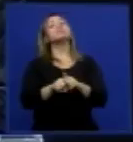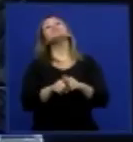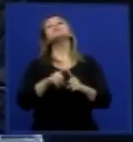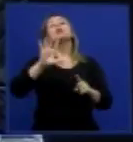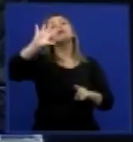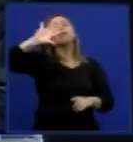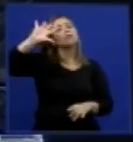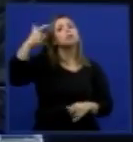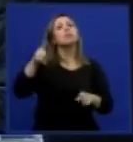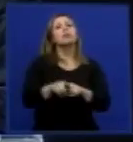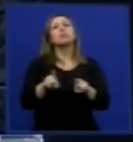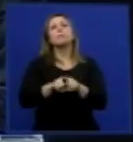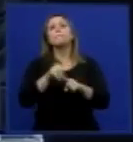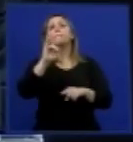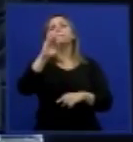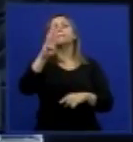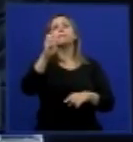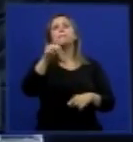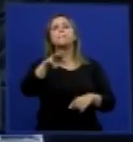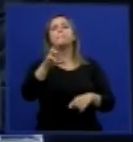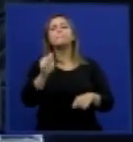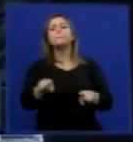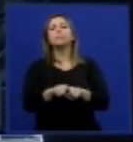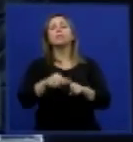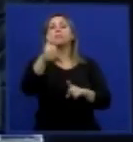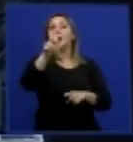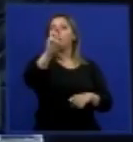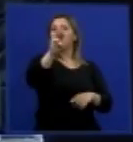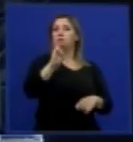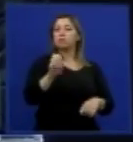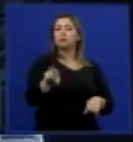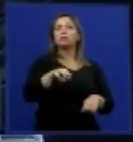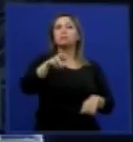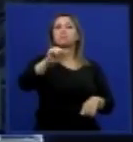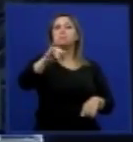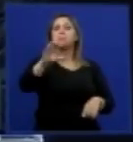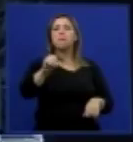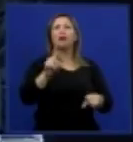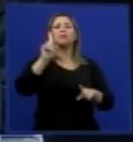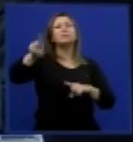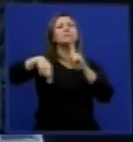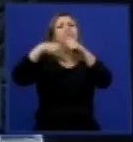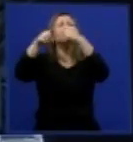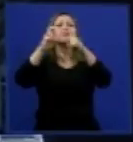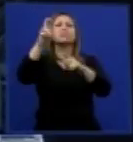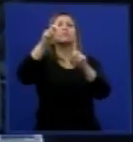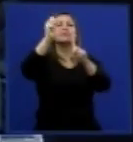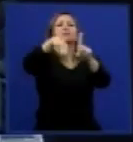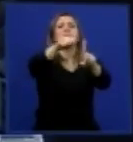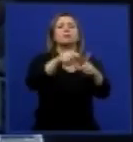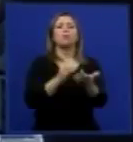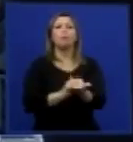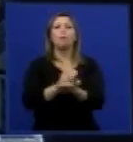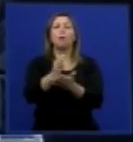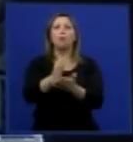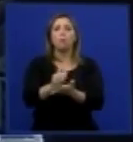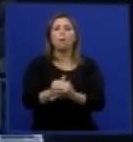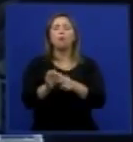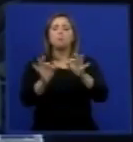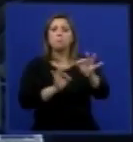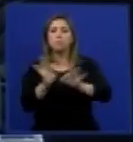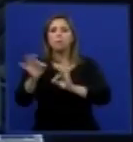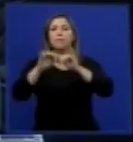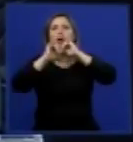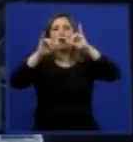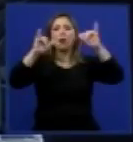decisão que o Ibama no dia 15 de maio de 2002 portanto 5 meses depois finalmente ditou a primeira instrução